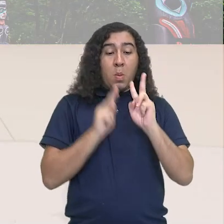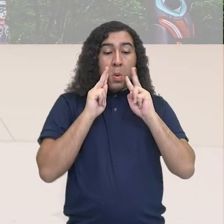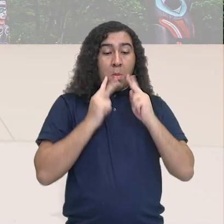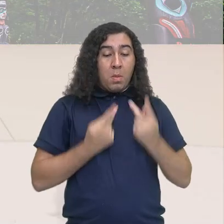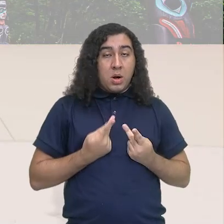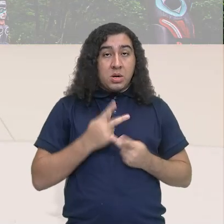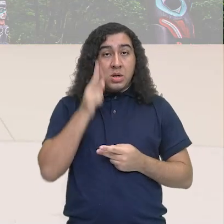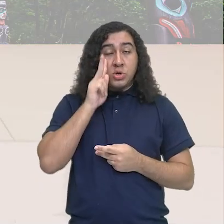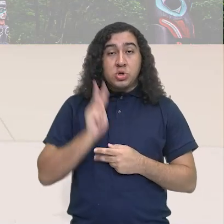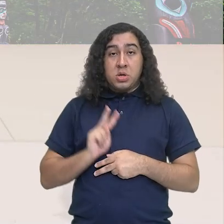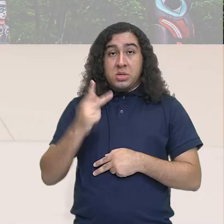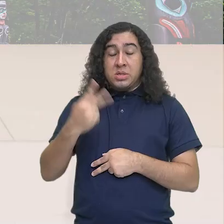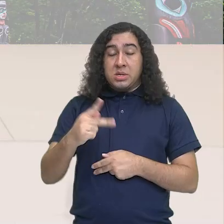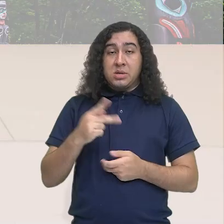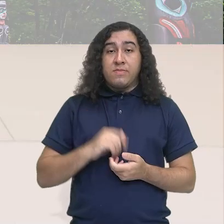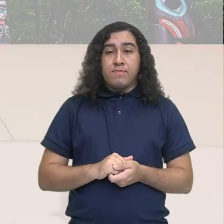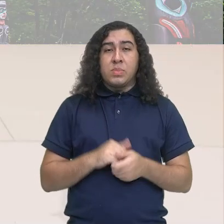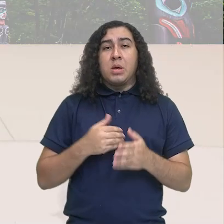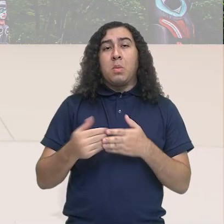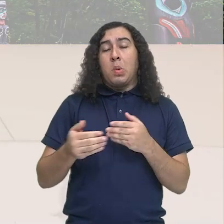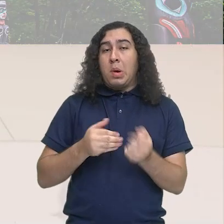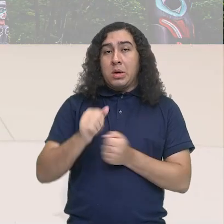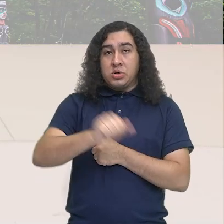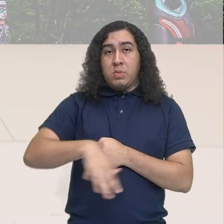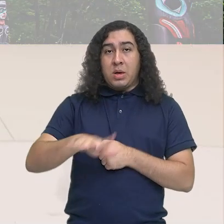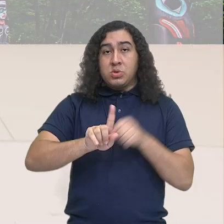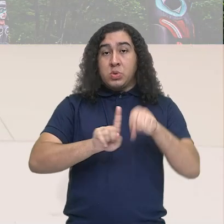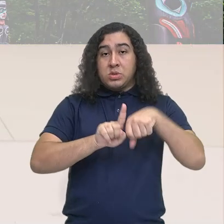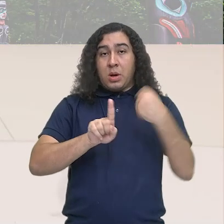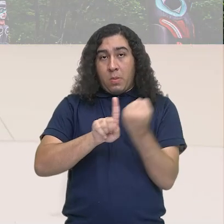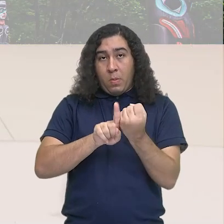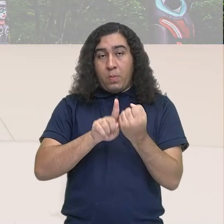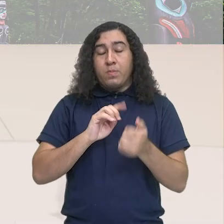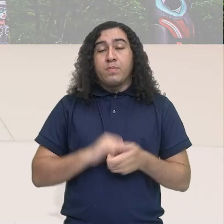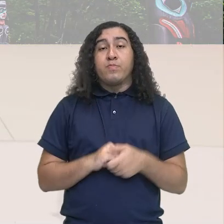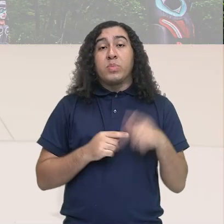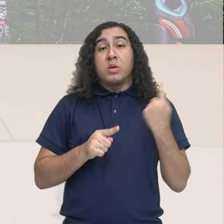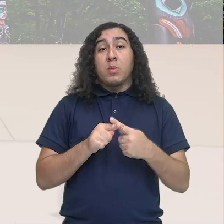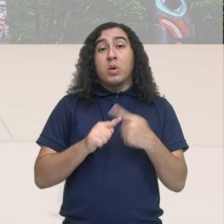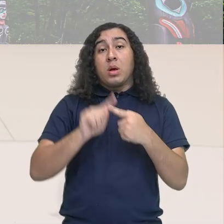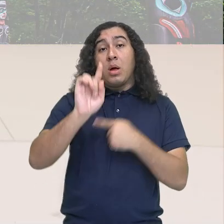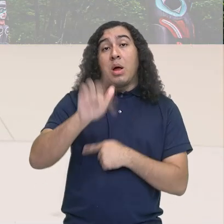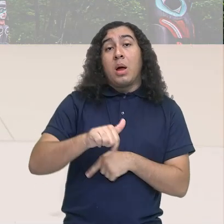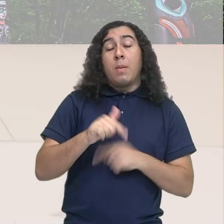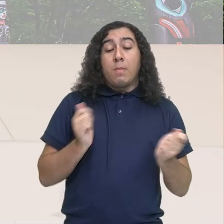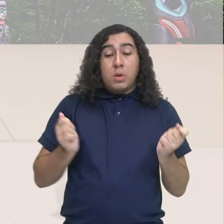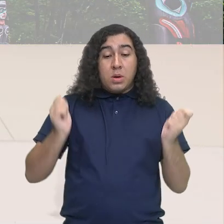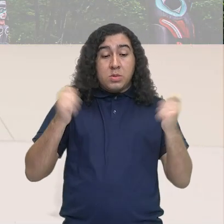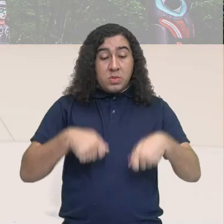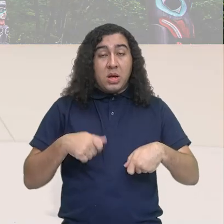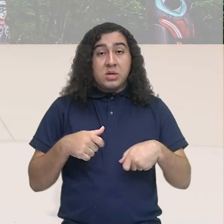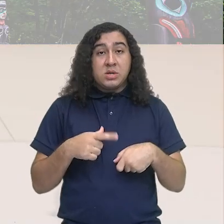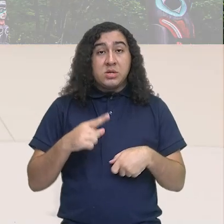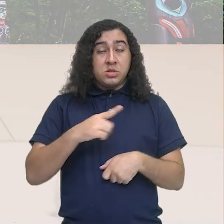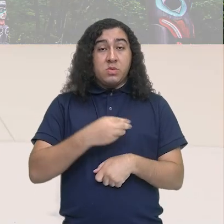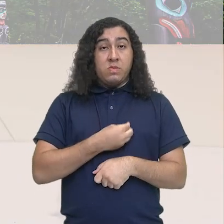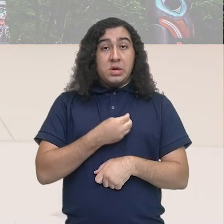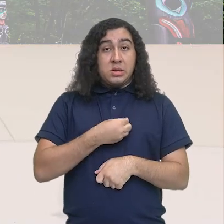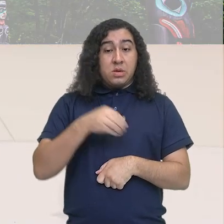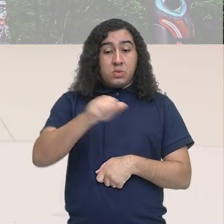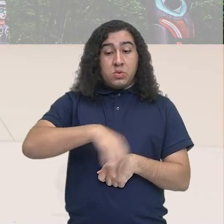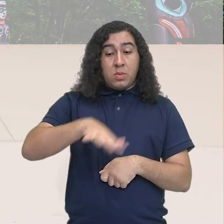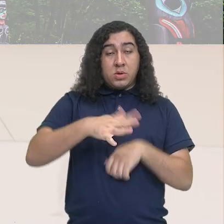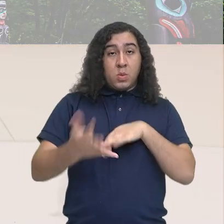sua história. Isso em qualquer sociedade, porque são maneiras de ser no mundo e